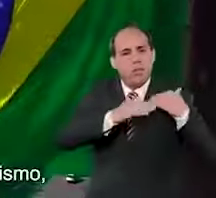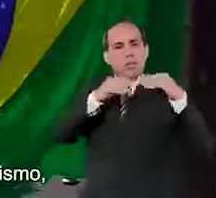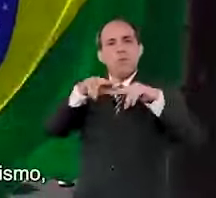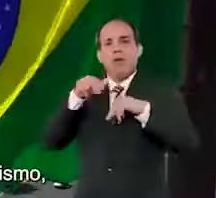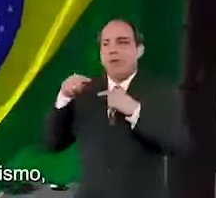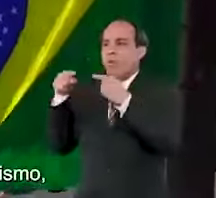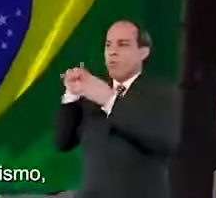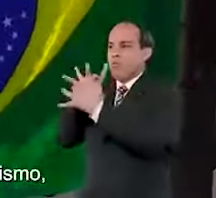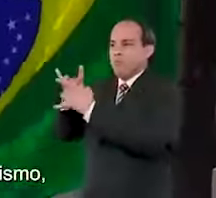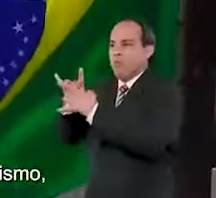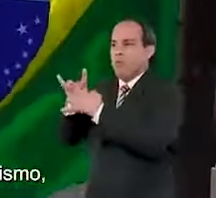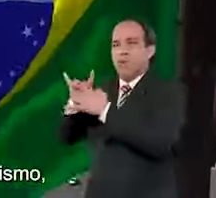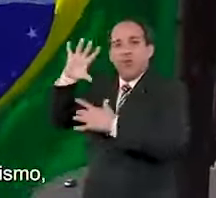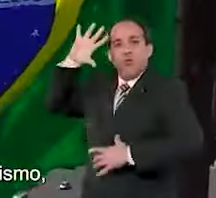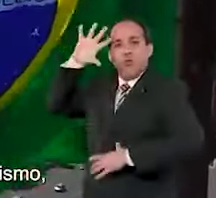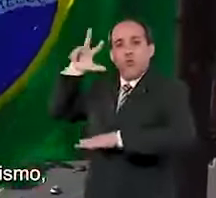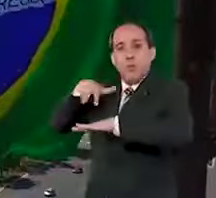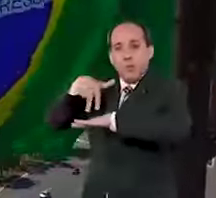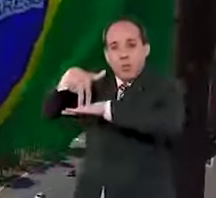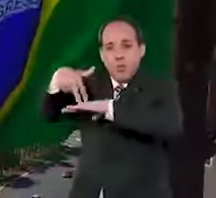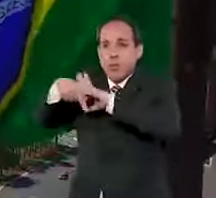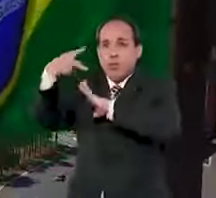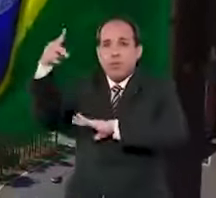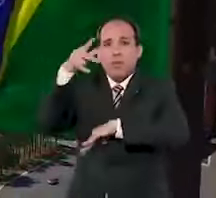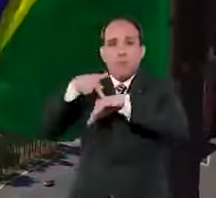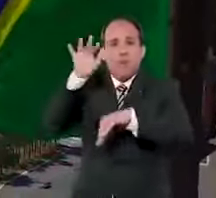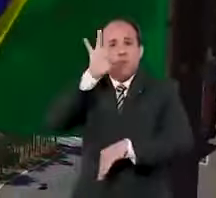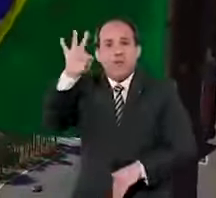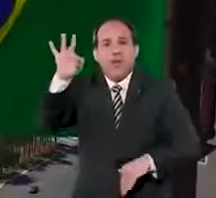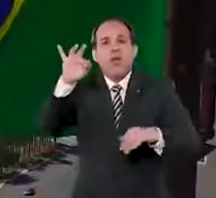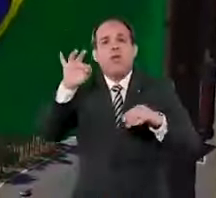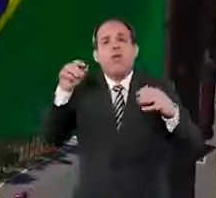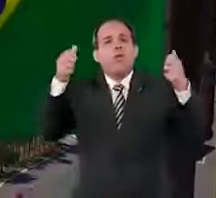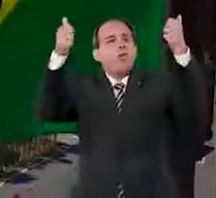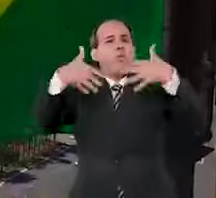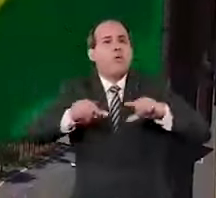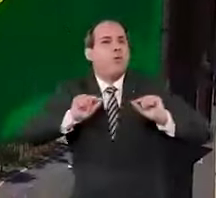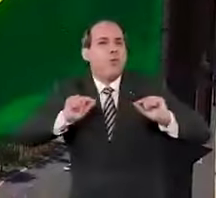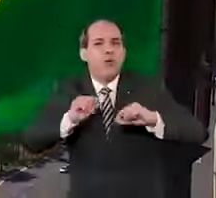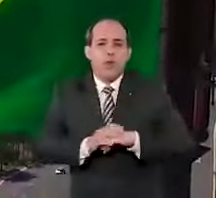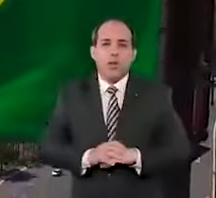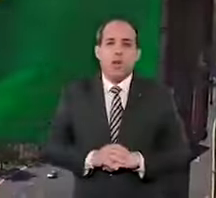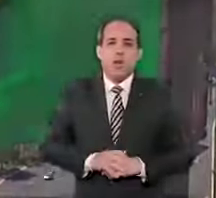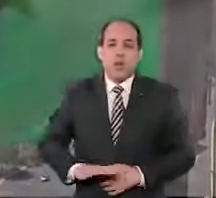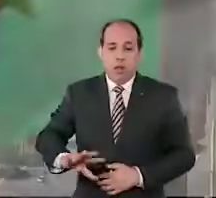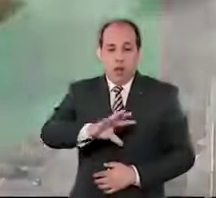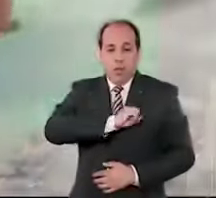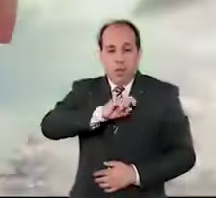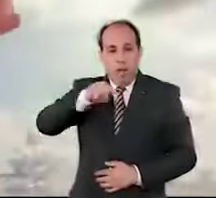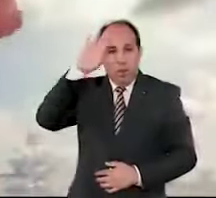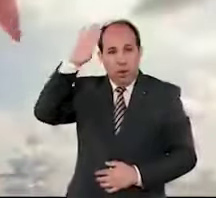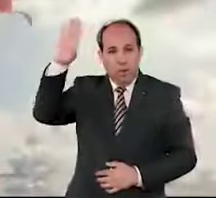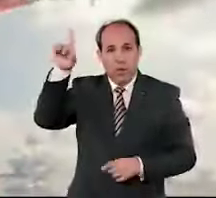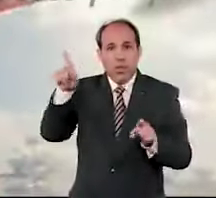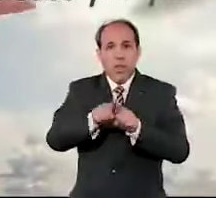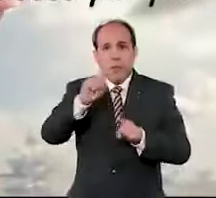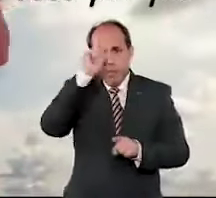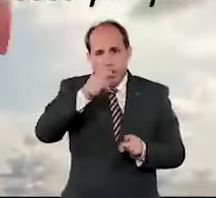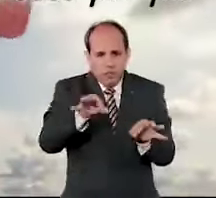foram extraídas do lema do positivismo, corrente filosófica francesa que dizia originalmente: o amor